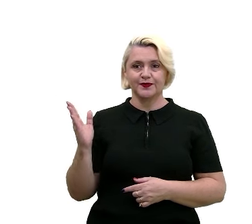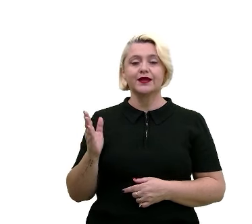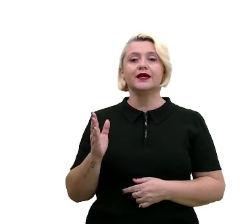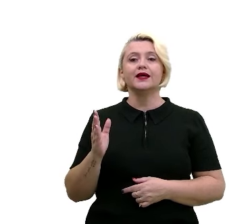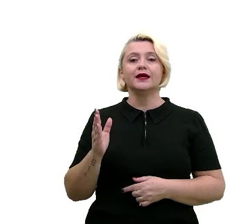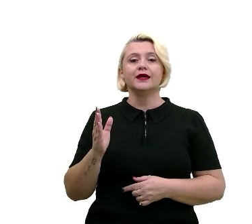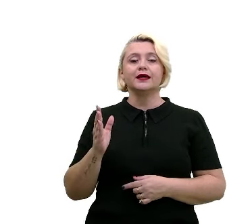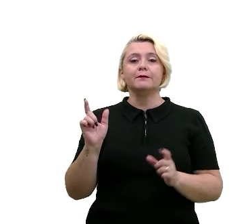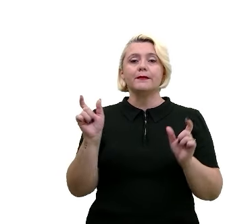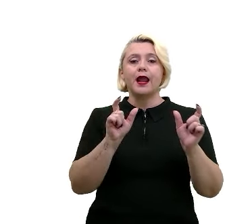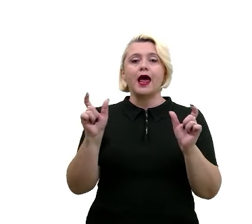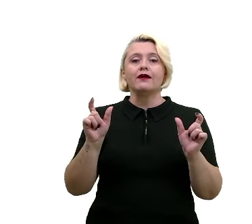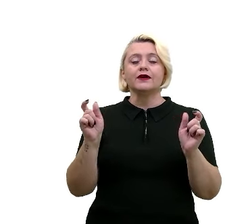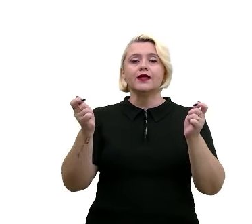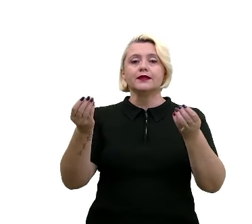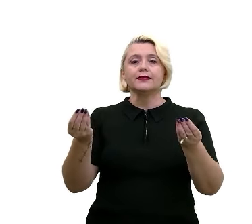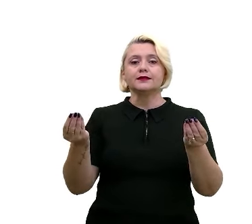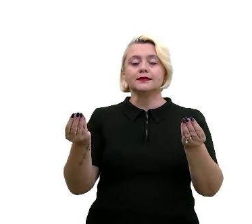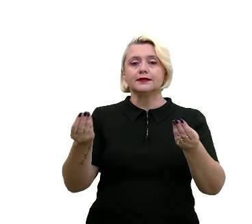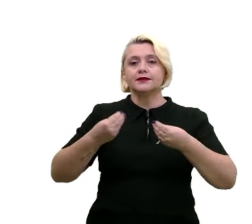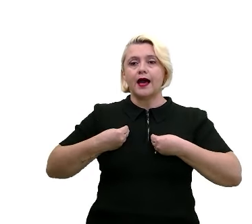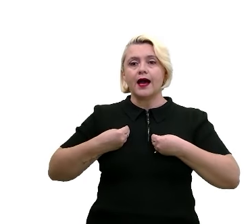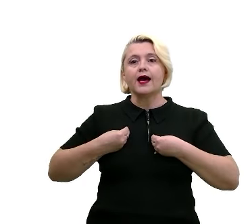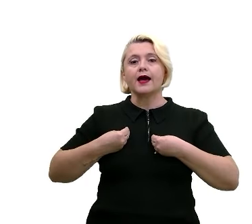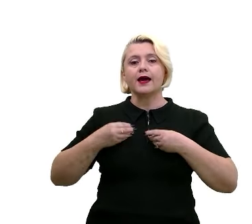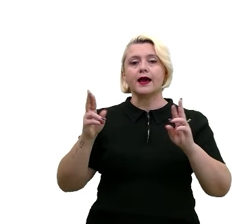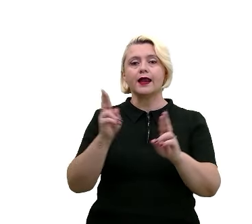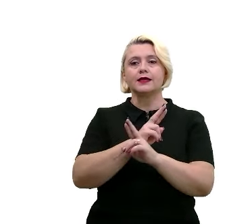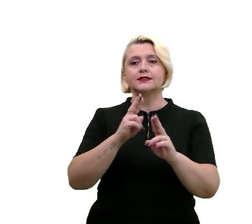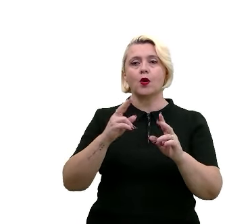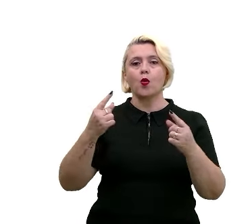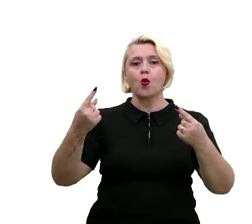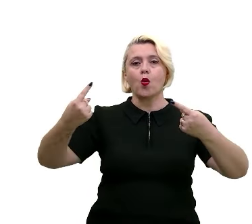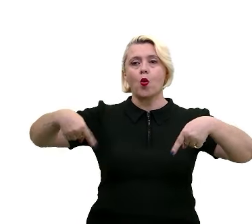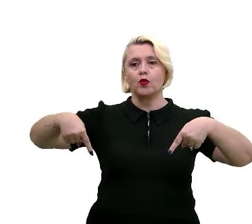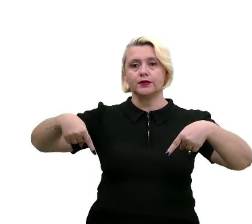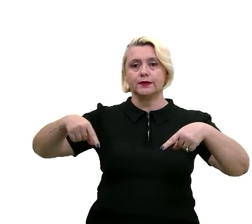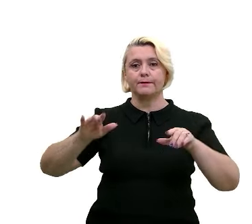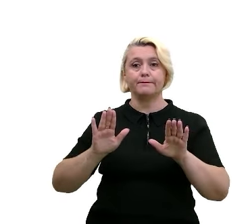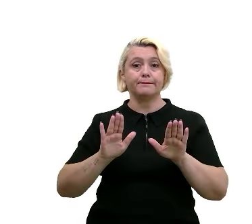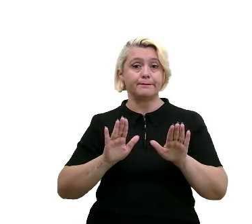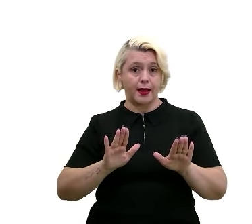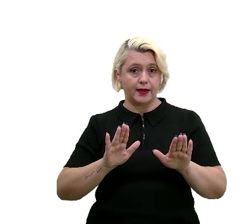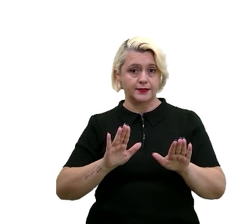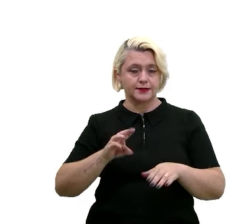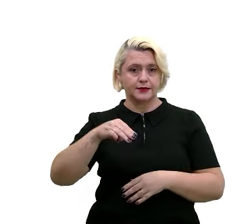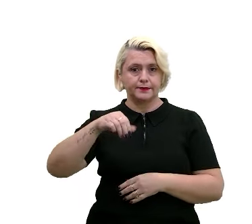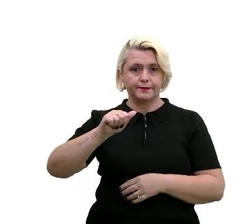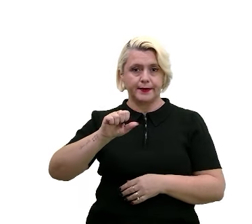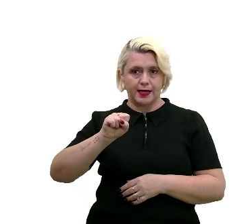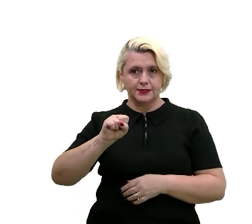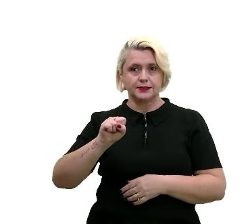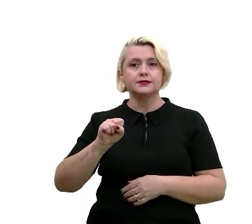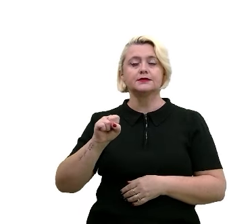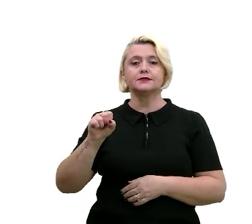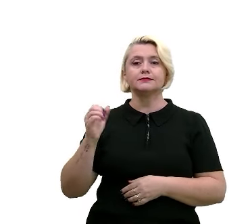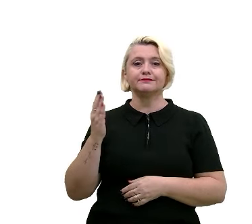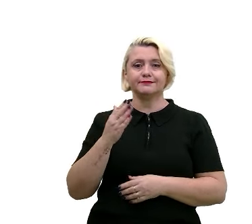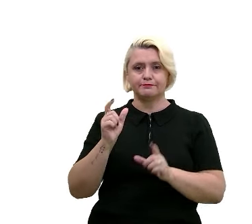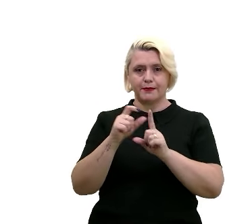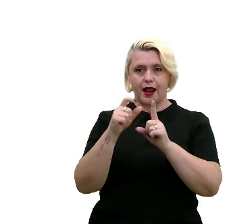Elementos que trazem uma relação de oposição. O mas, sem o i, né?